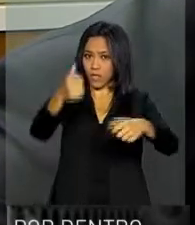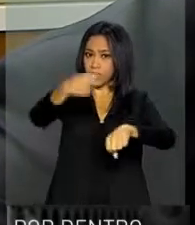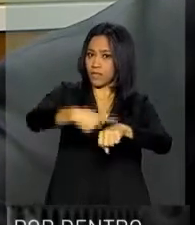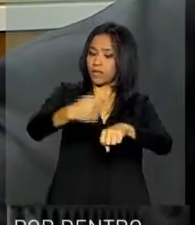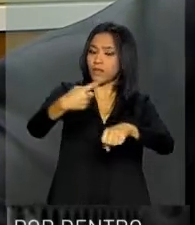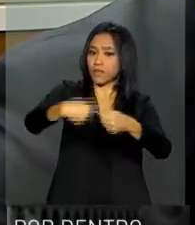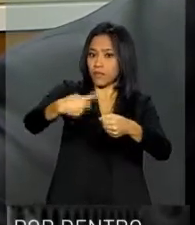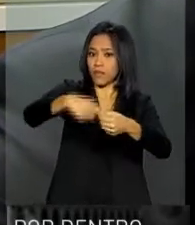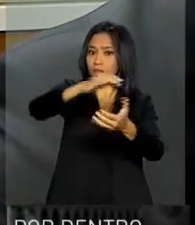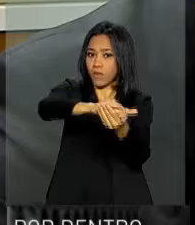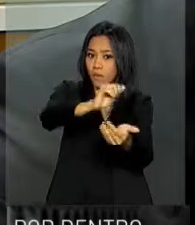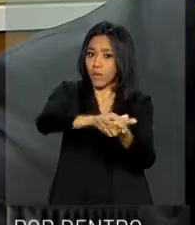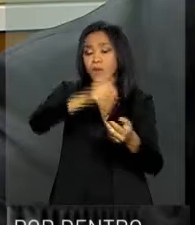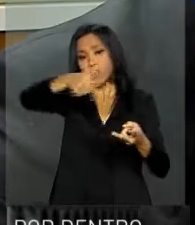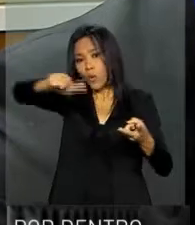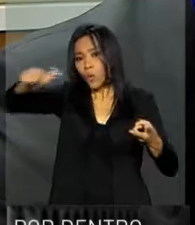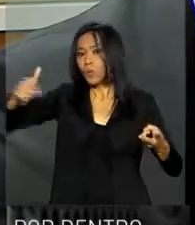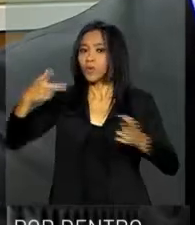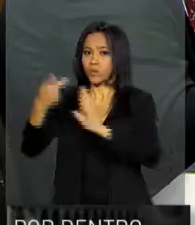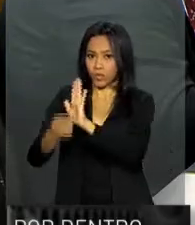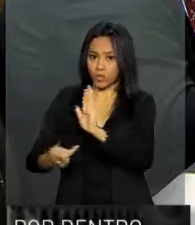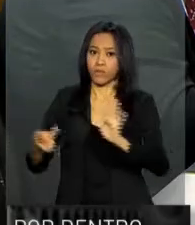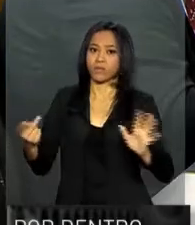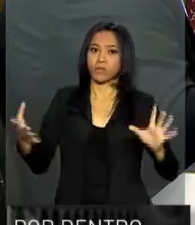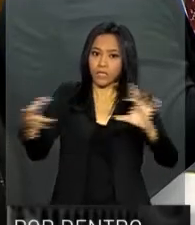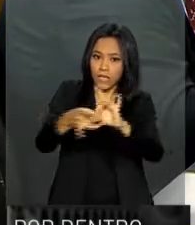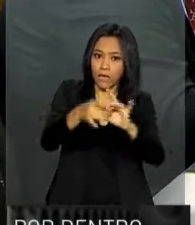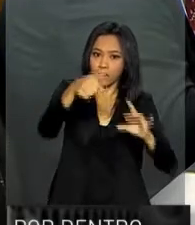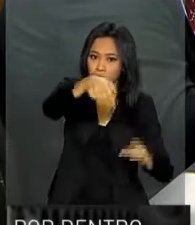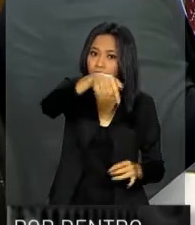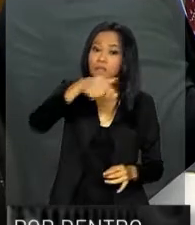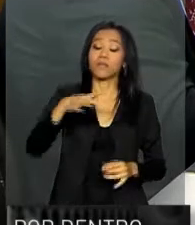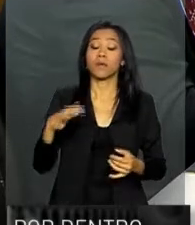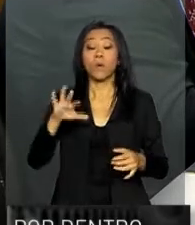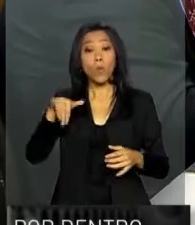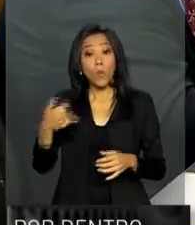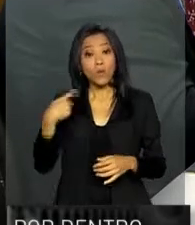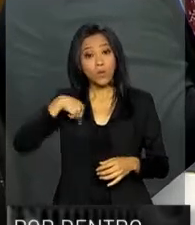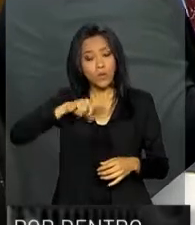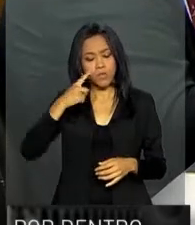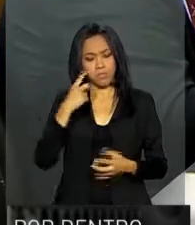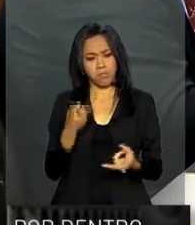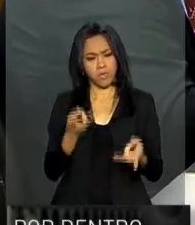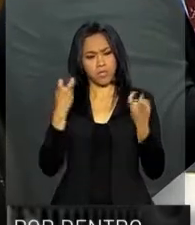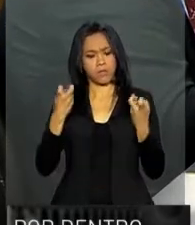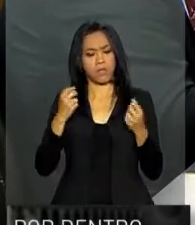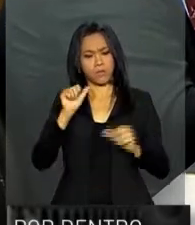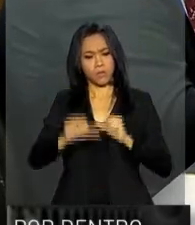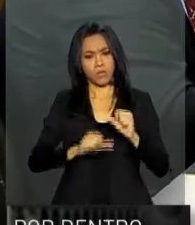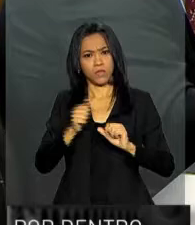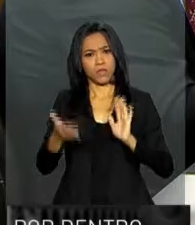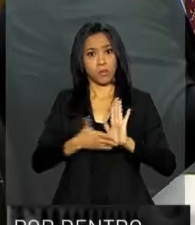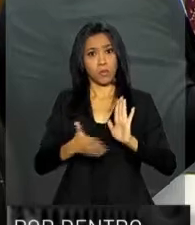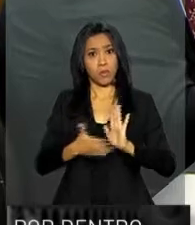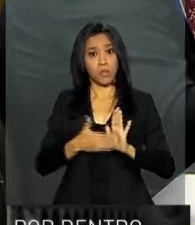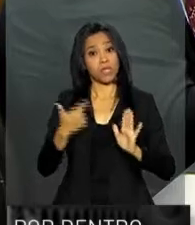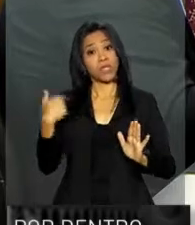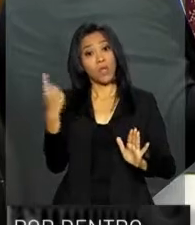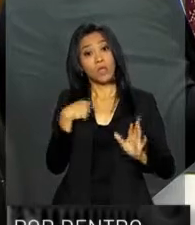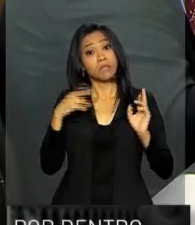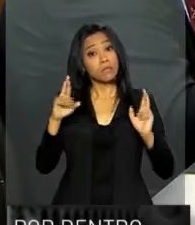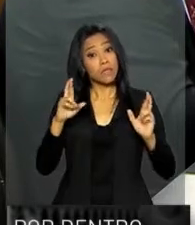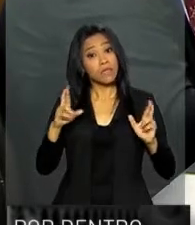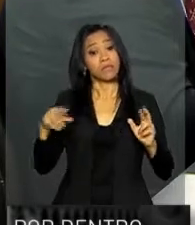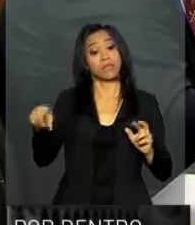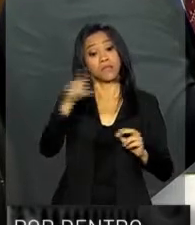também né então assim e quando nós olhamos as mudanças não estamos propondo lá nós esperamos que os deputados entendam a